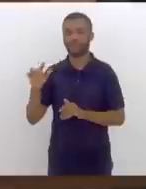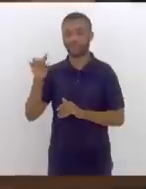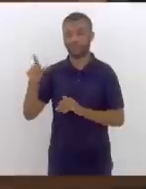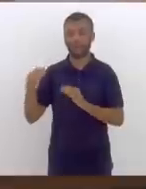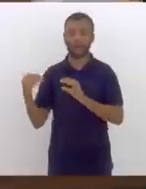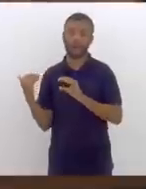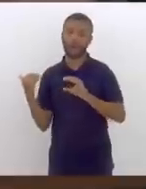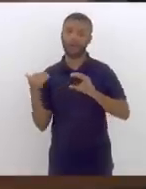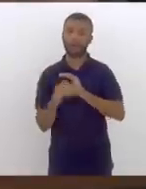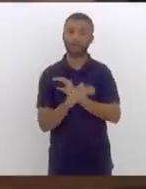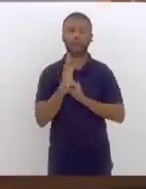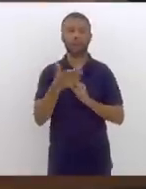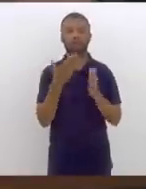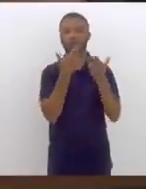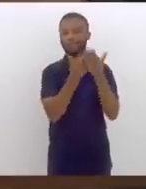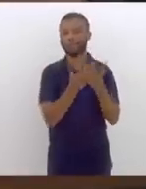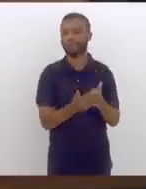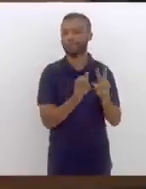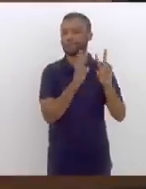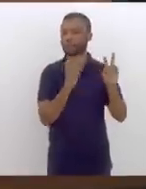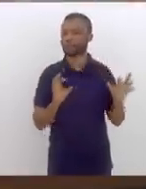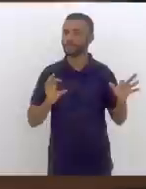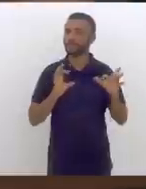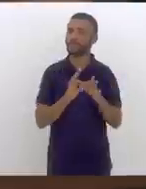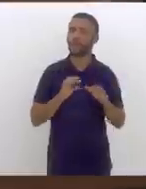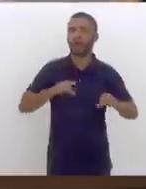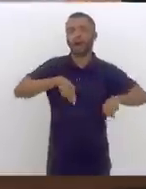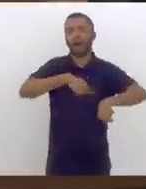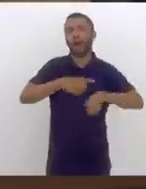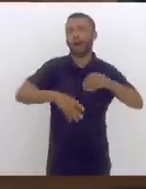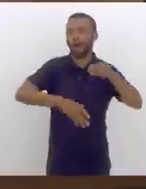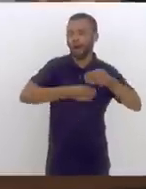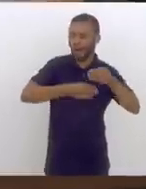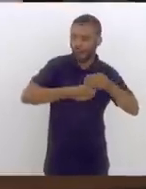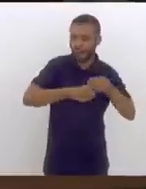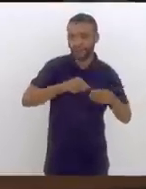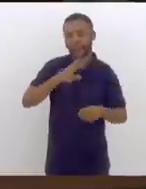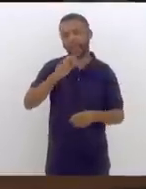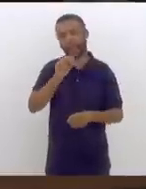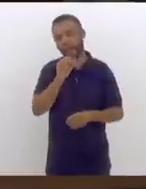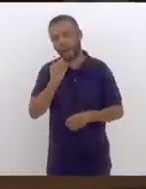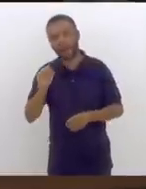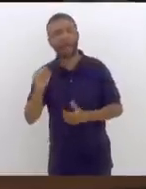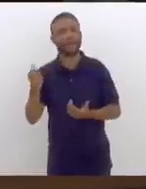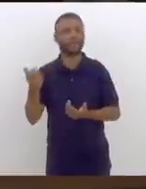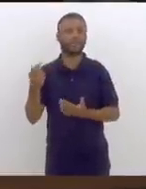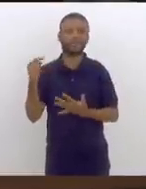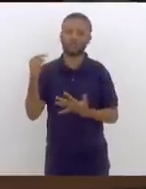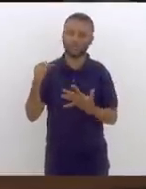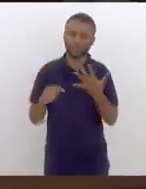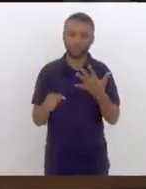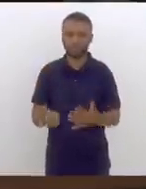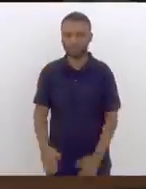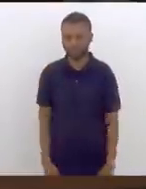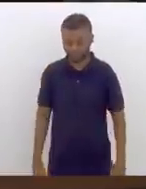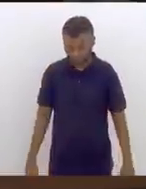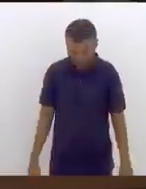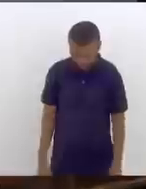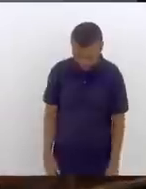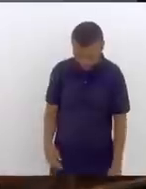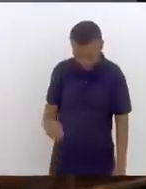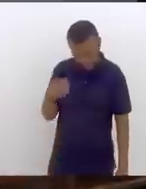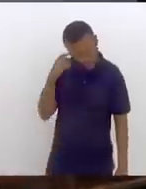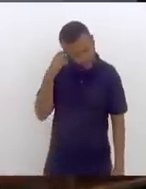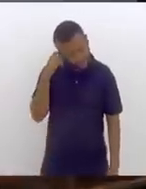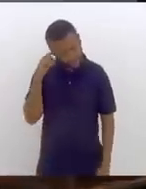já com estudo em relação a hora extra tudo isso perfeito irmão e